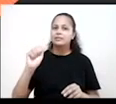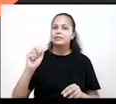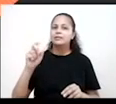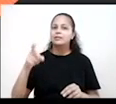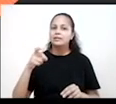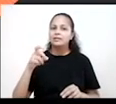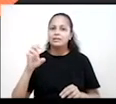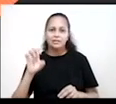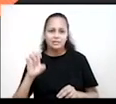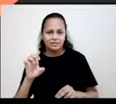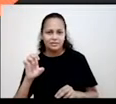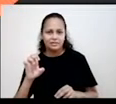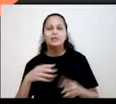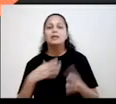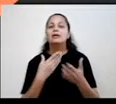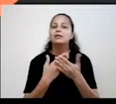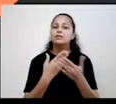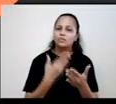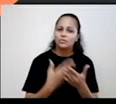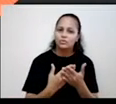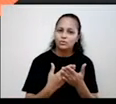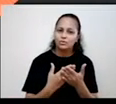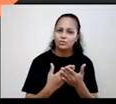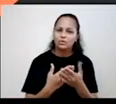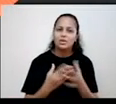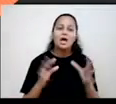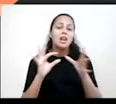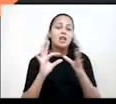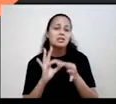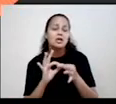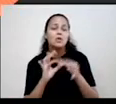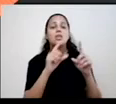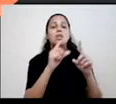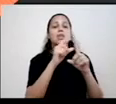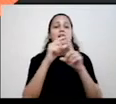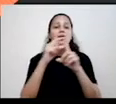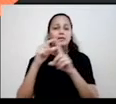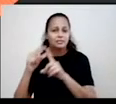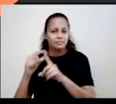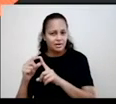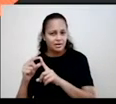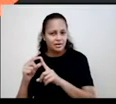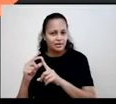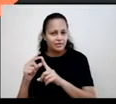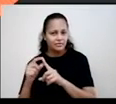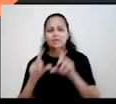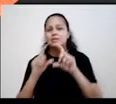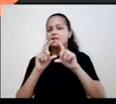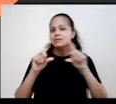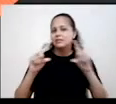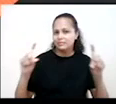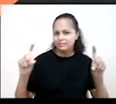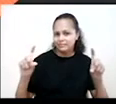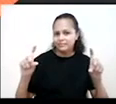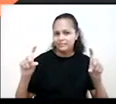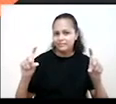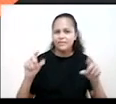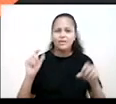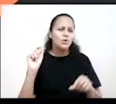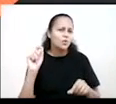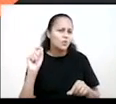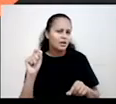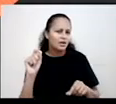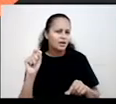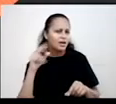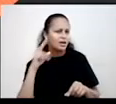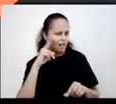que vai estudar justamente a relação entre essas palavras nos enunciados, nas frases, nas orações. O que é